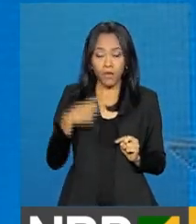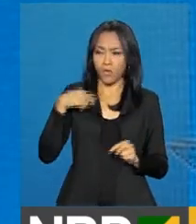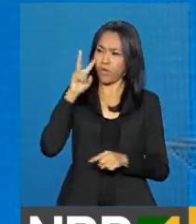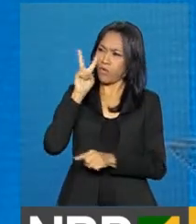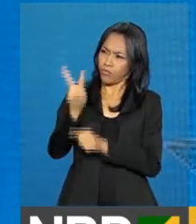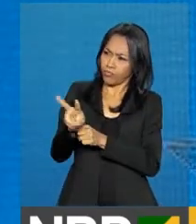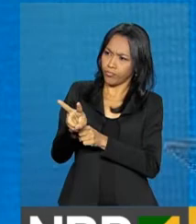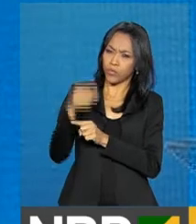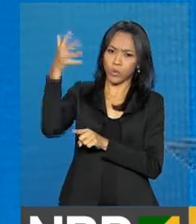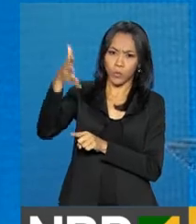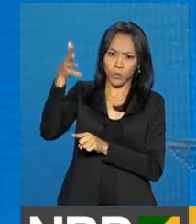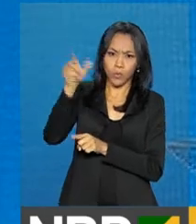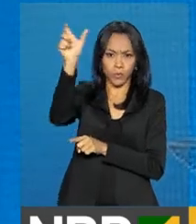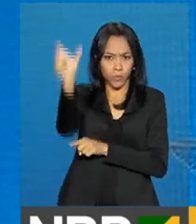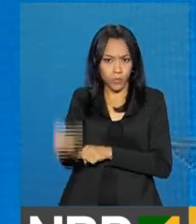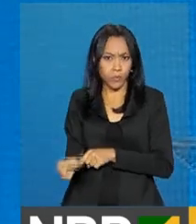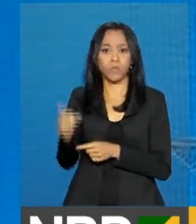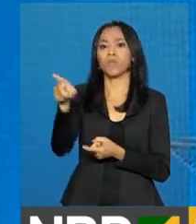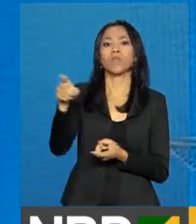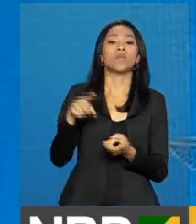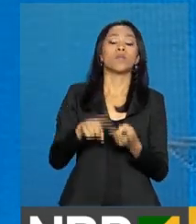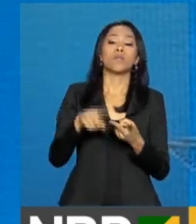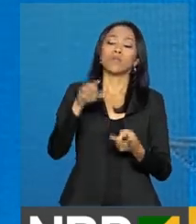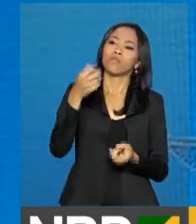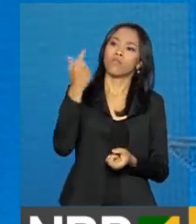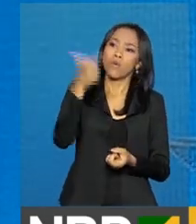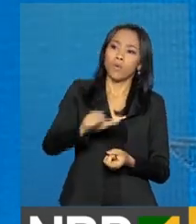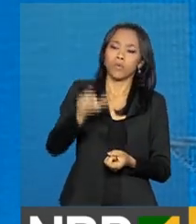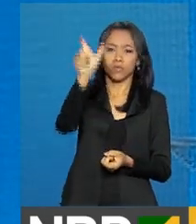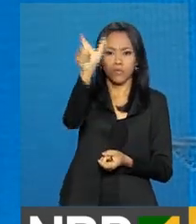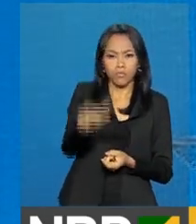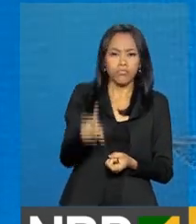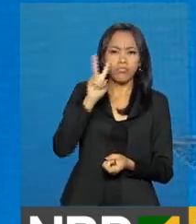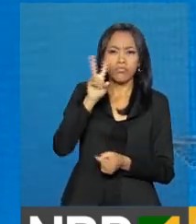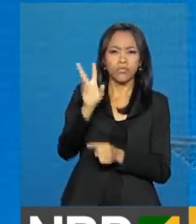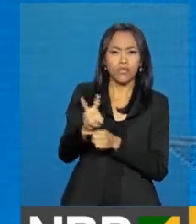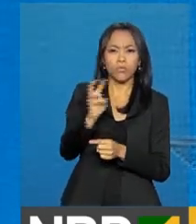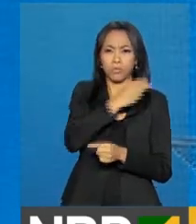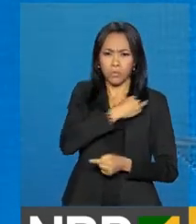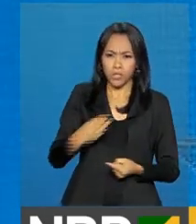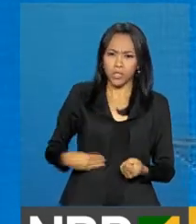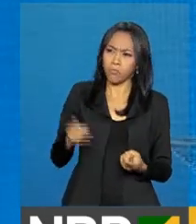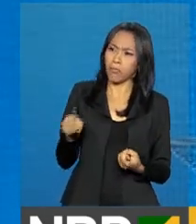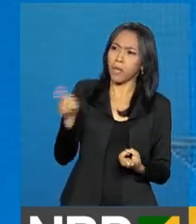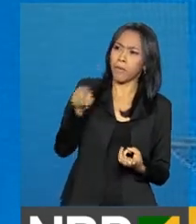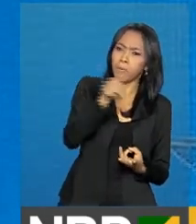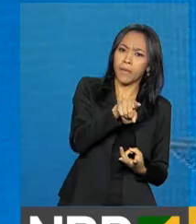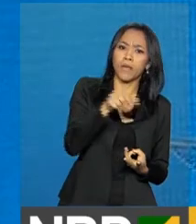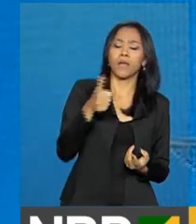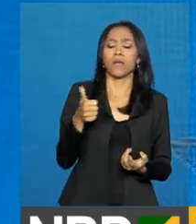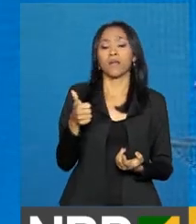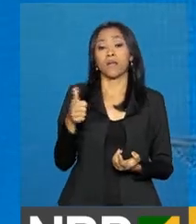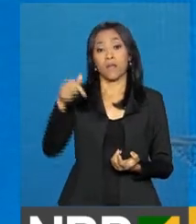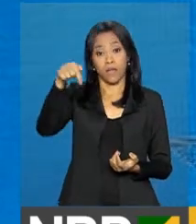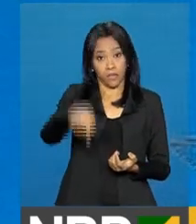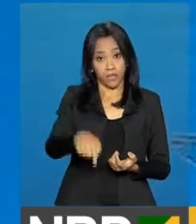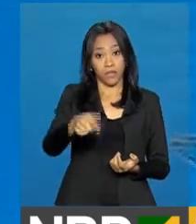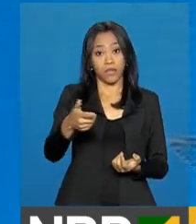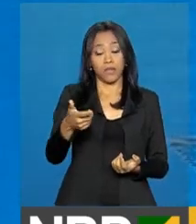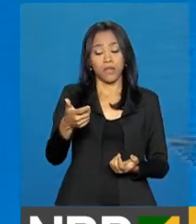quando ouço o Gilberto Roch, quando ouço o ministro Meirelles, eu vejo que esta é uma